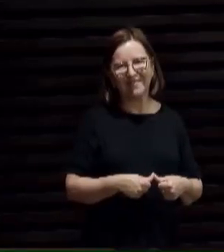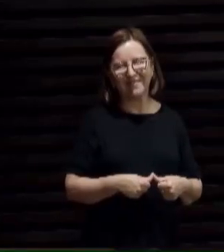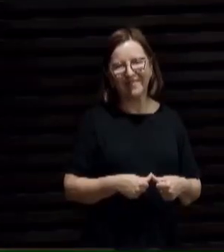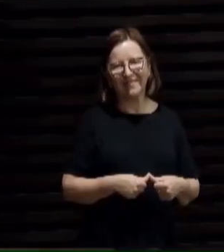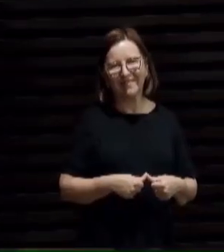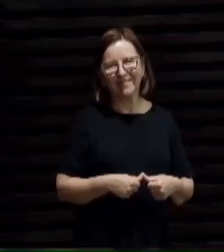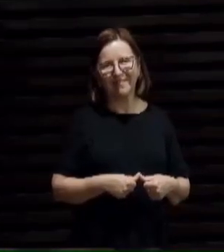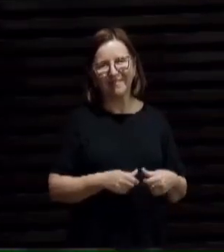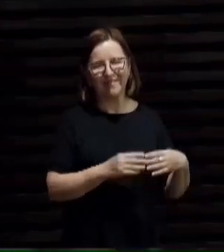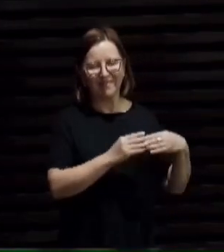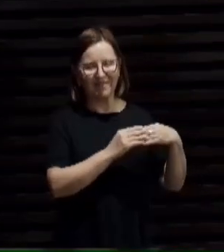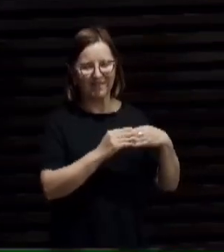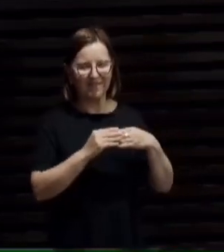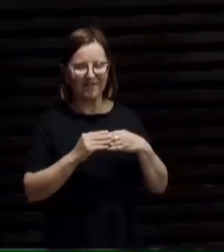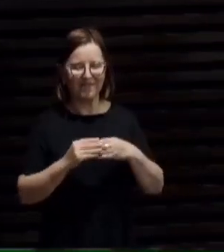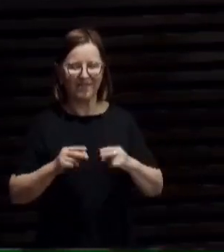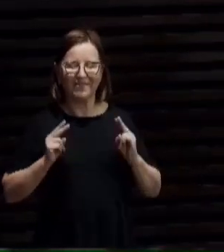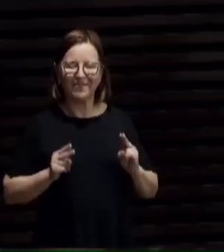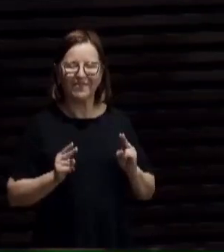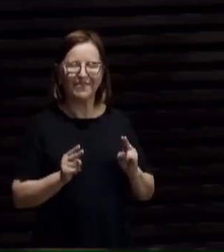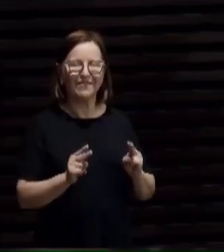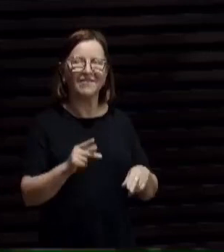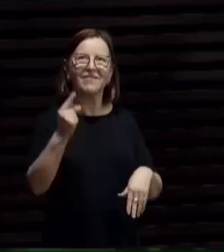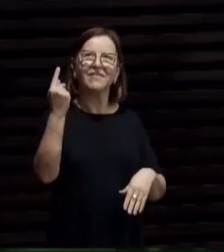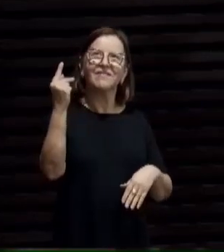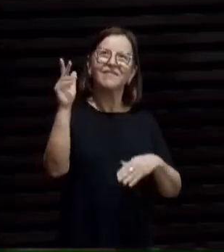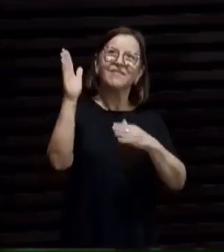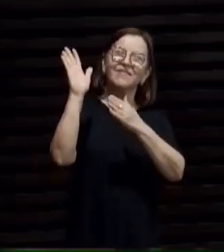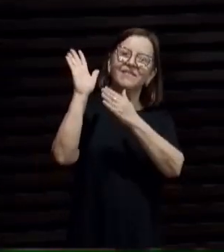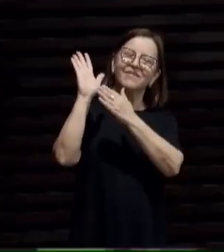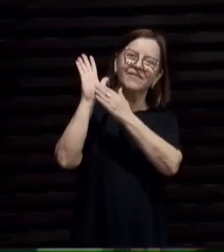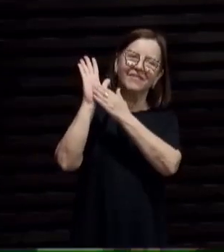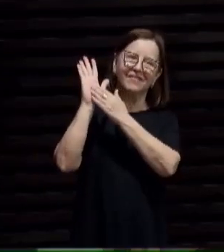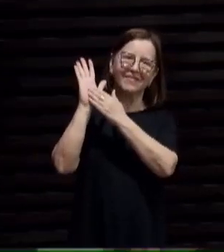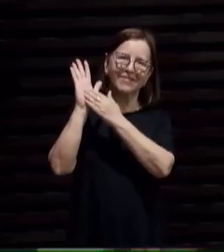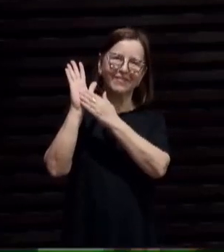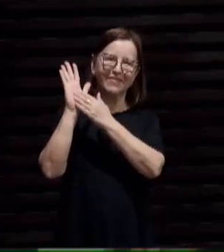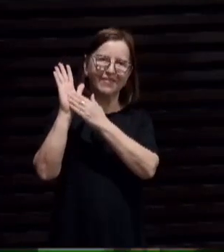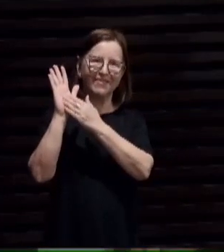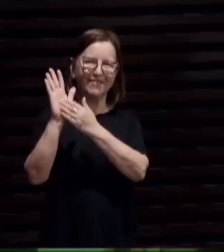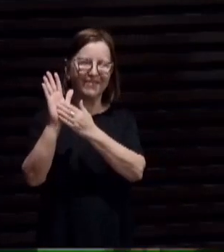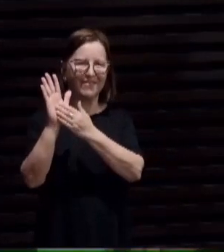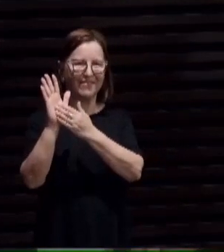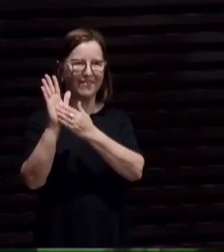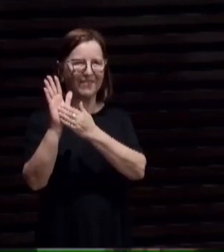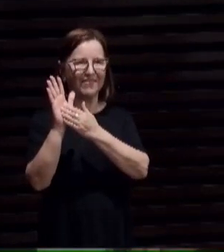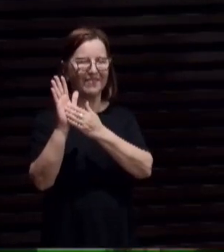estiver, me guia sempre a sua